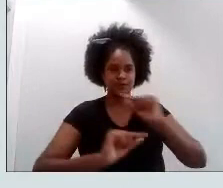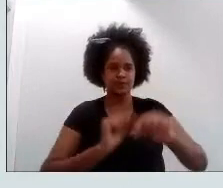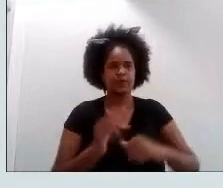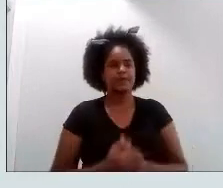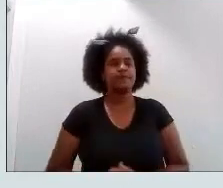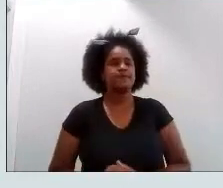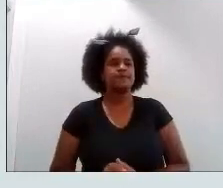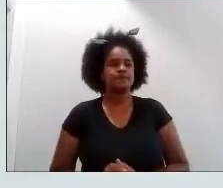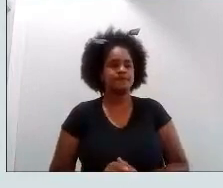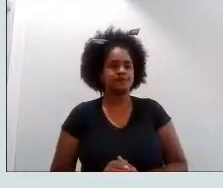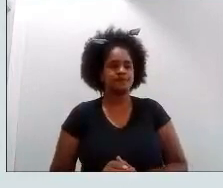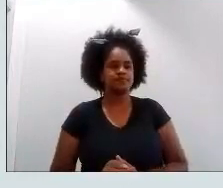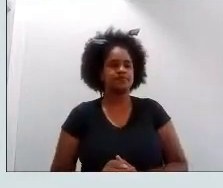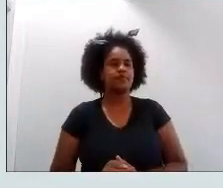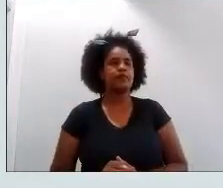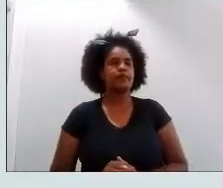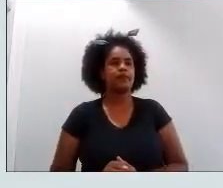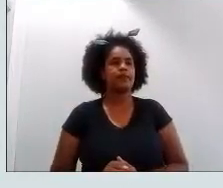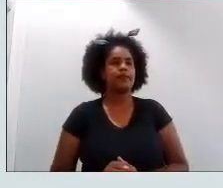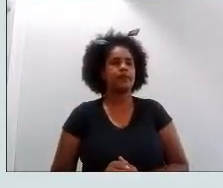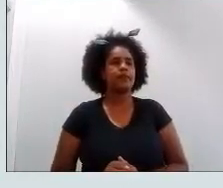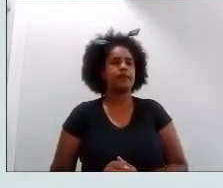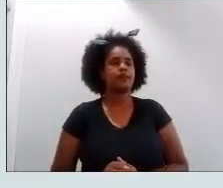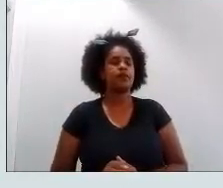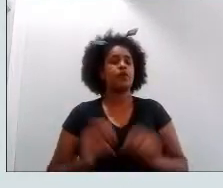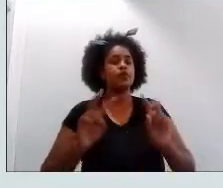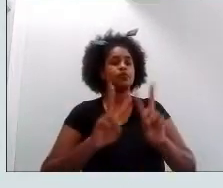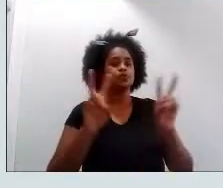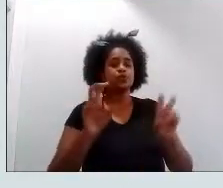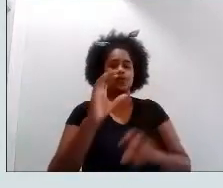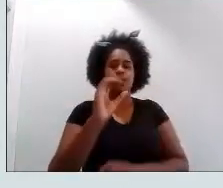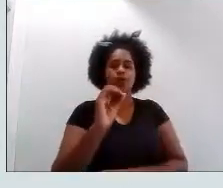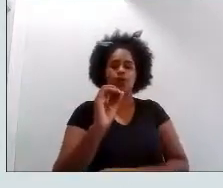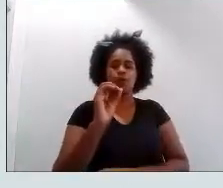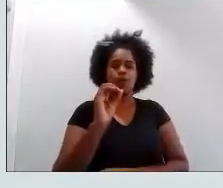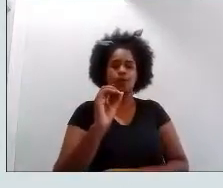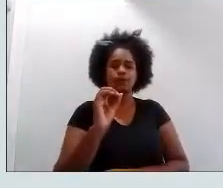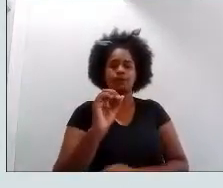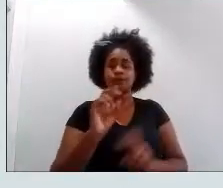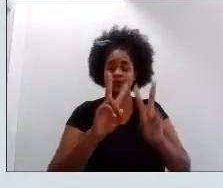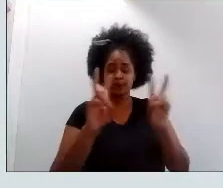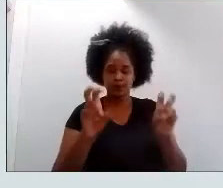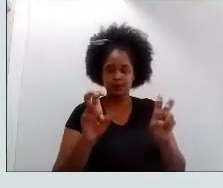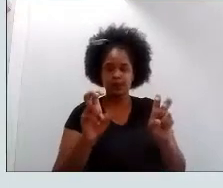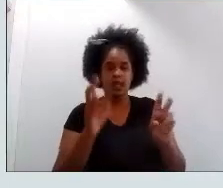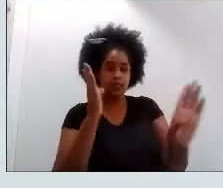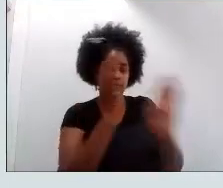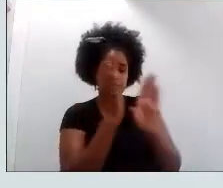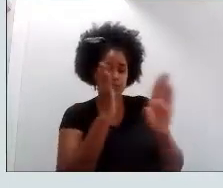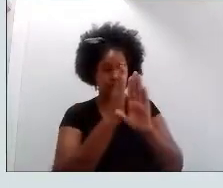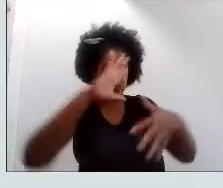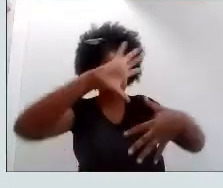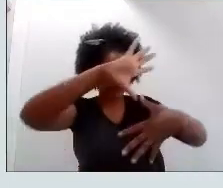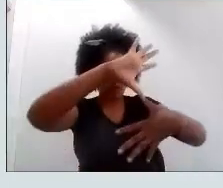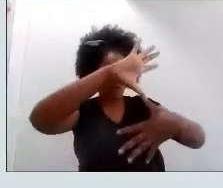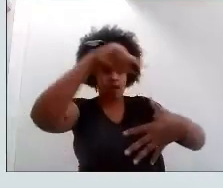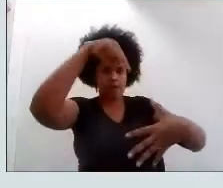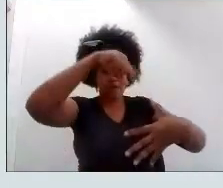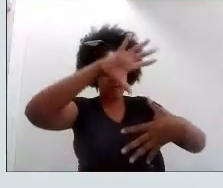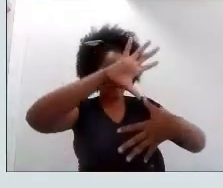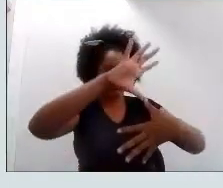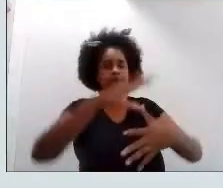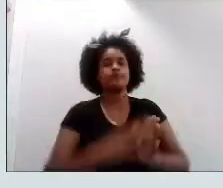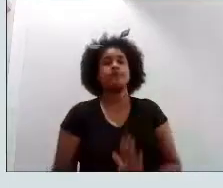analisar é a questão da ocupação das Américas. Segundo, né, diversos